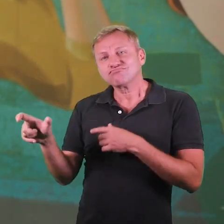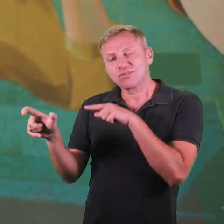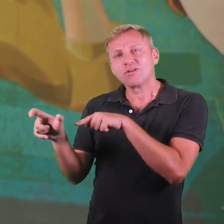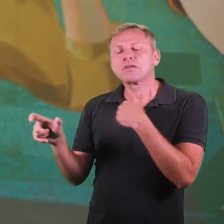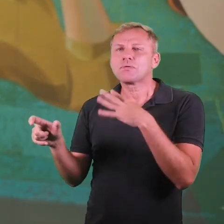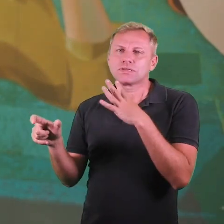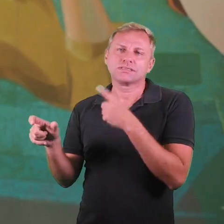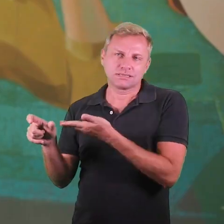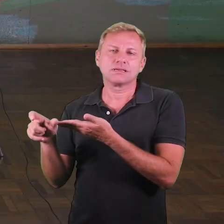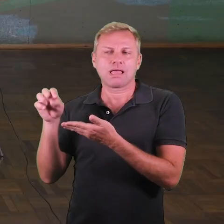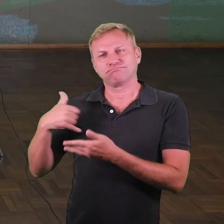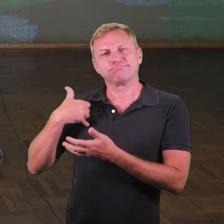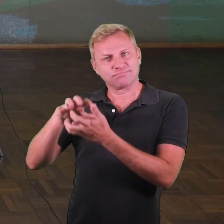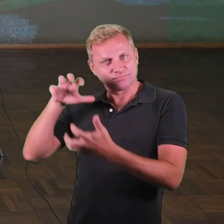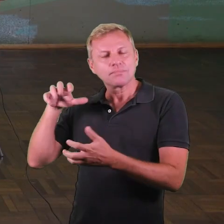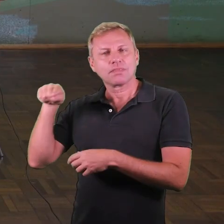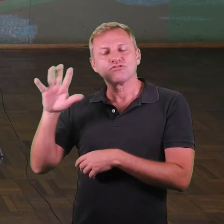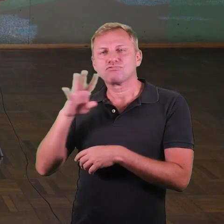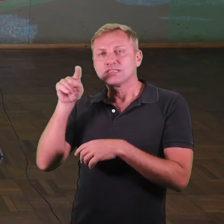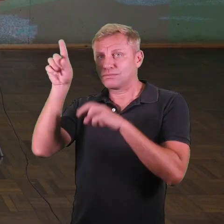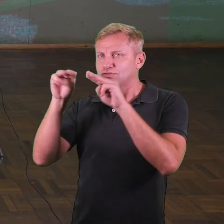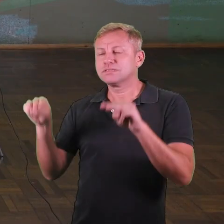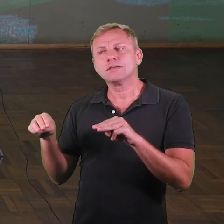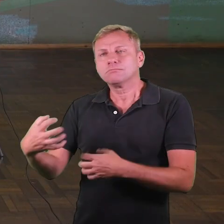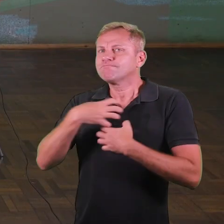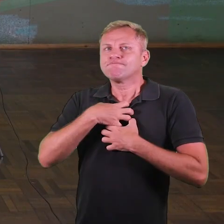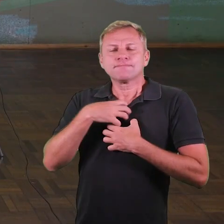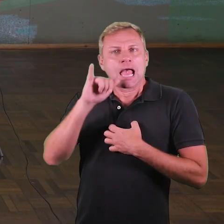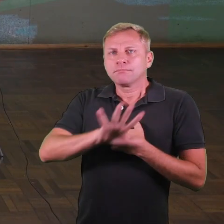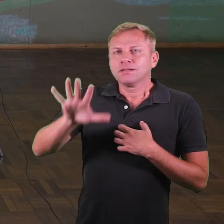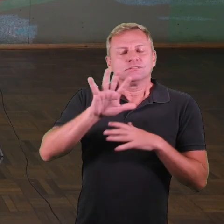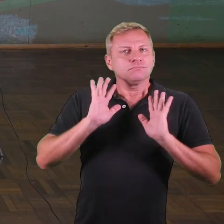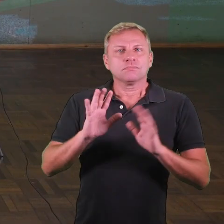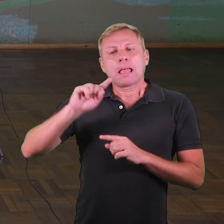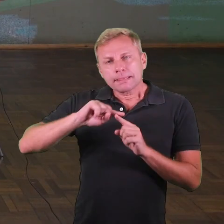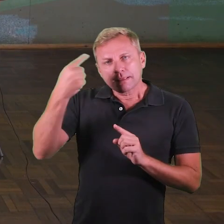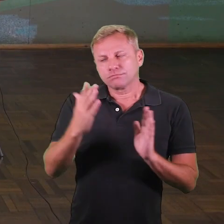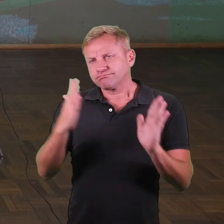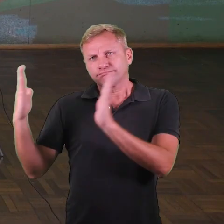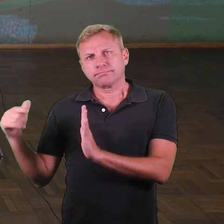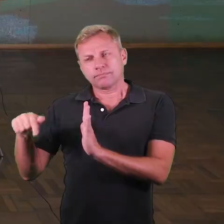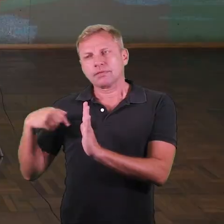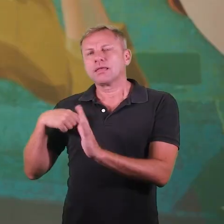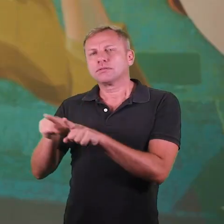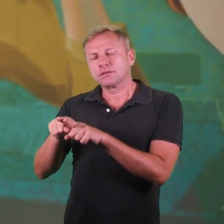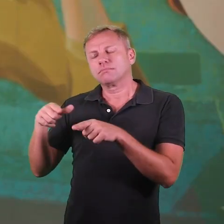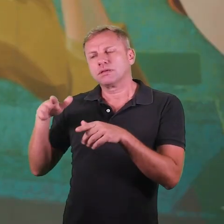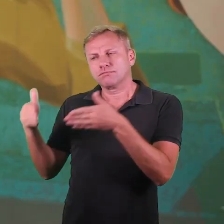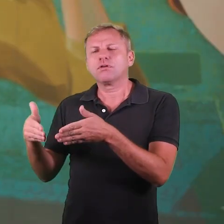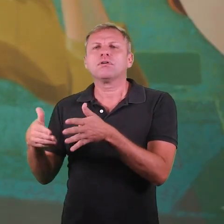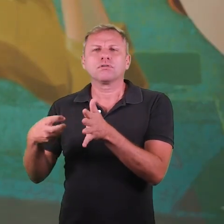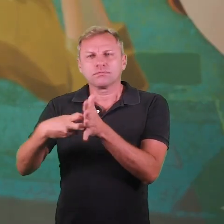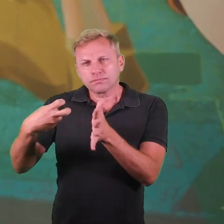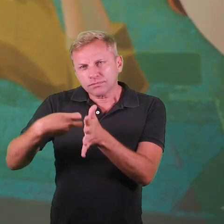conheci, né? Um senhor que eu conheci no museu, e me fascina essa imagem. Depois eu trabalho um pouco com a questão fóssil, mineral,